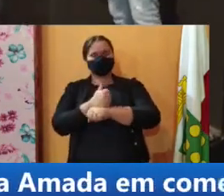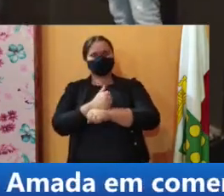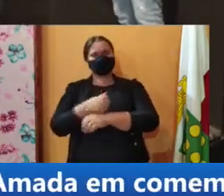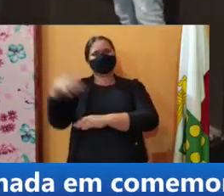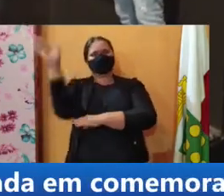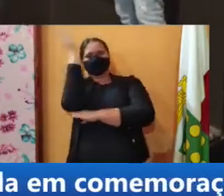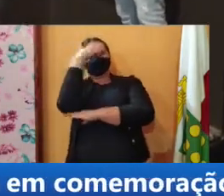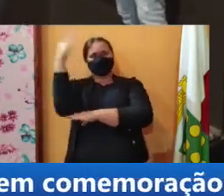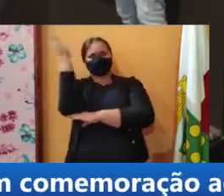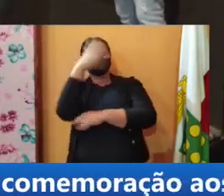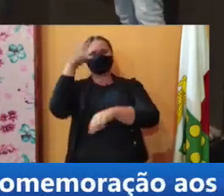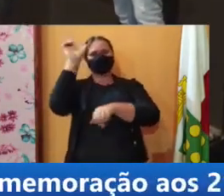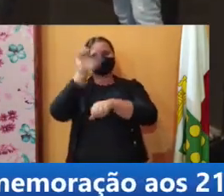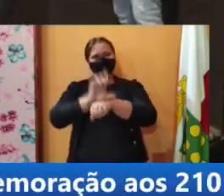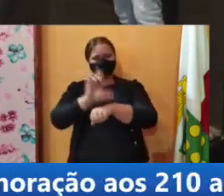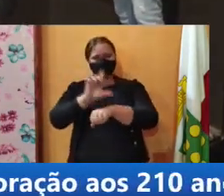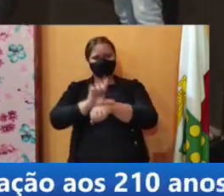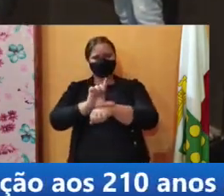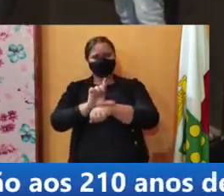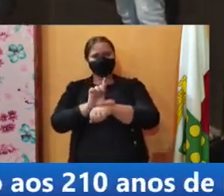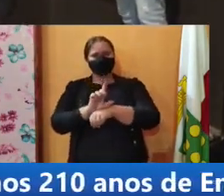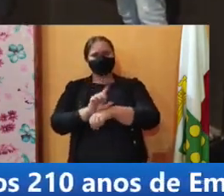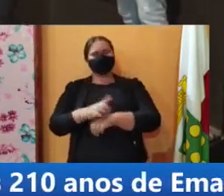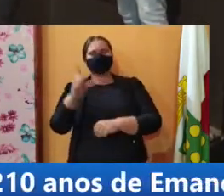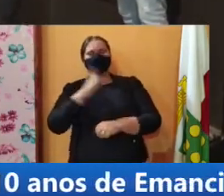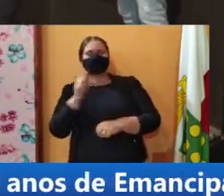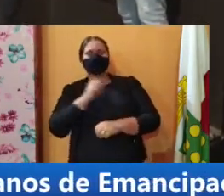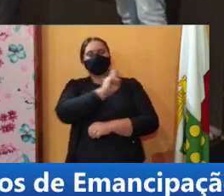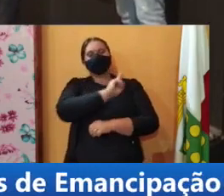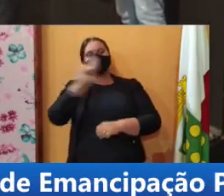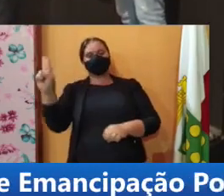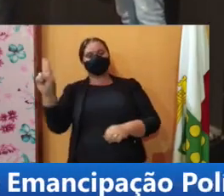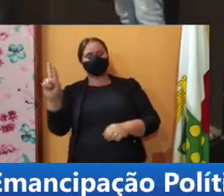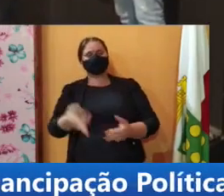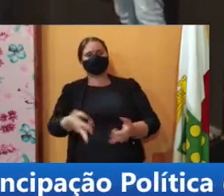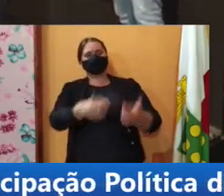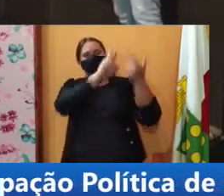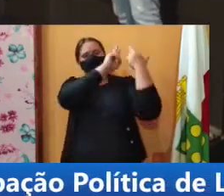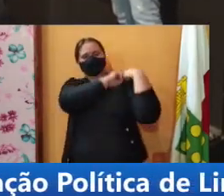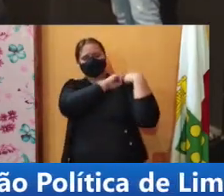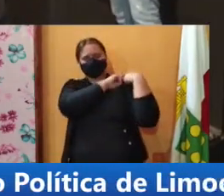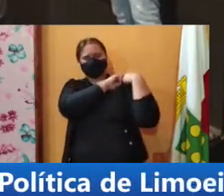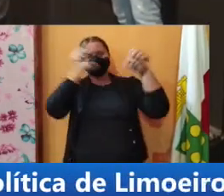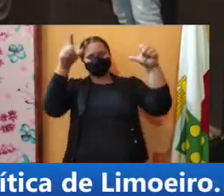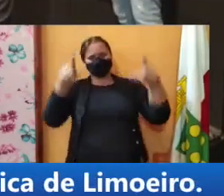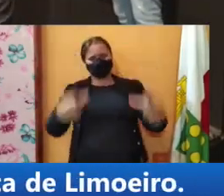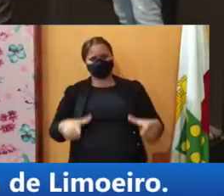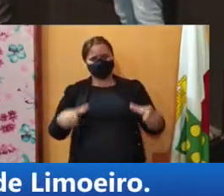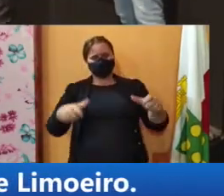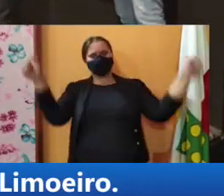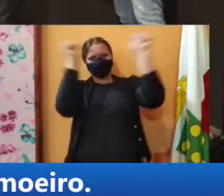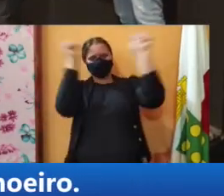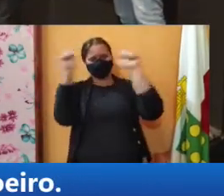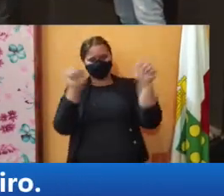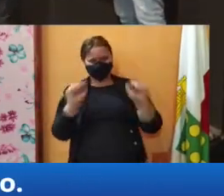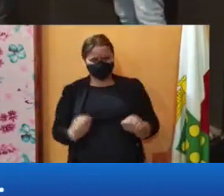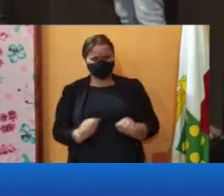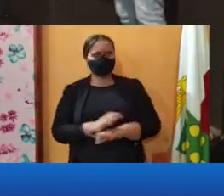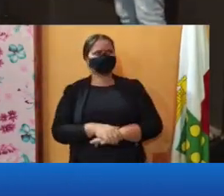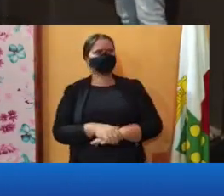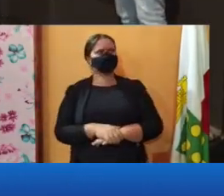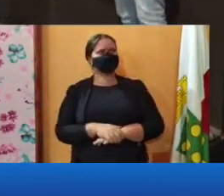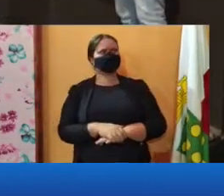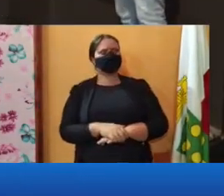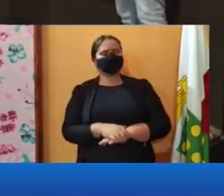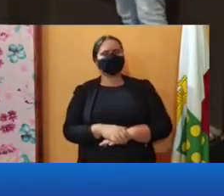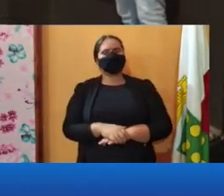dizer, a gente não pode mudar aquele vitral, que aquele vitral tem alguma coisa a ver com